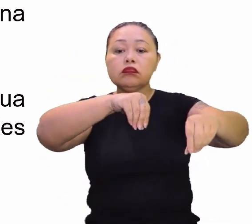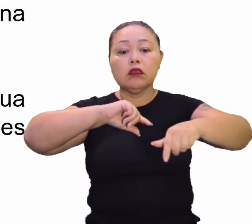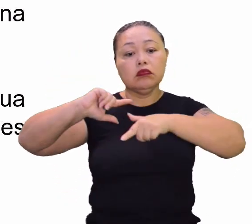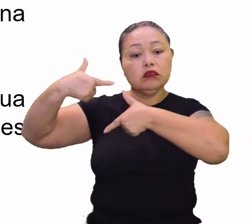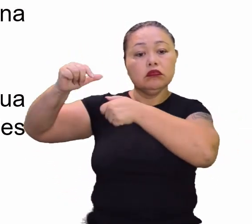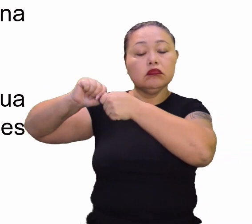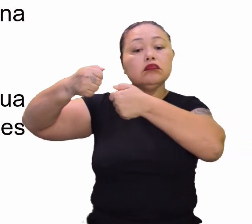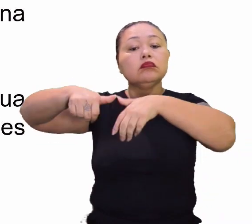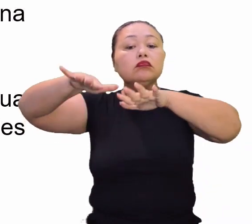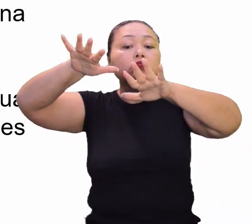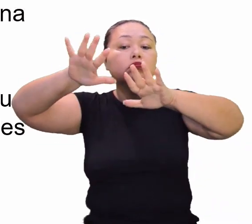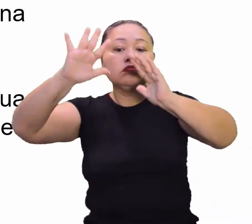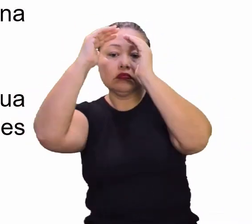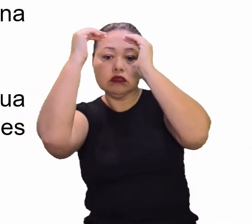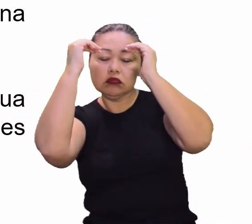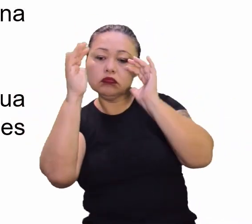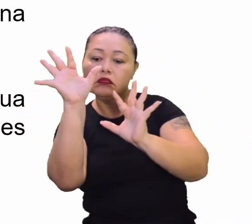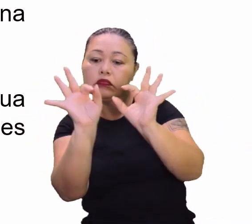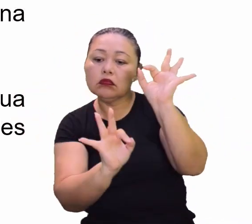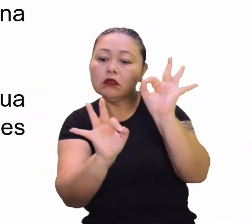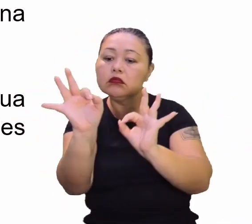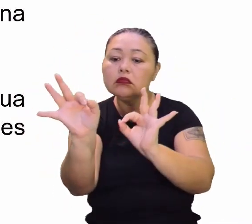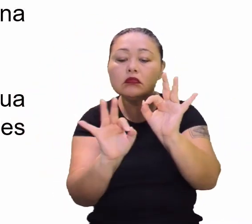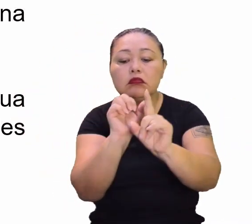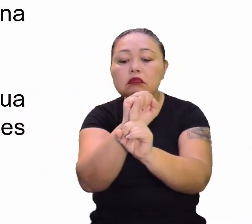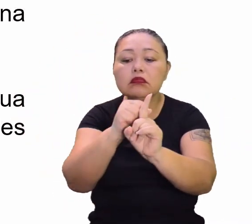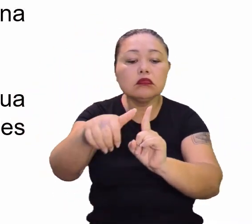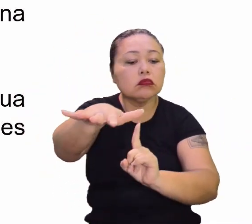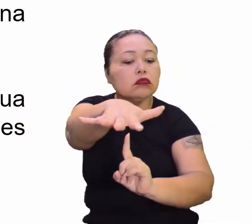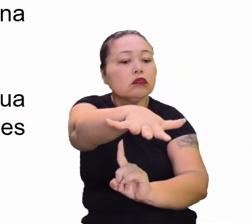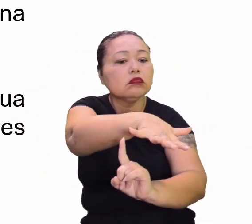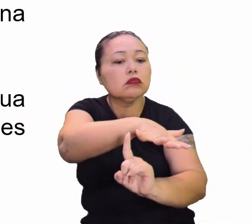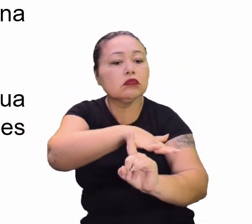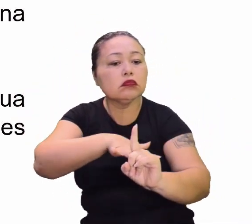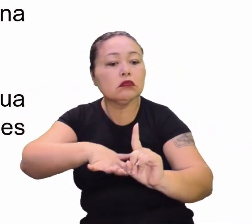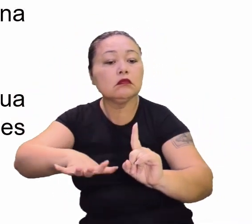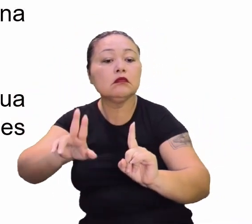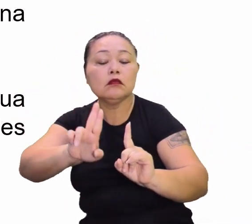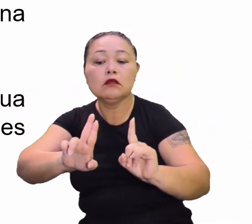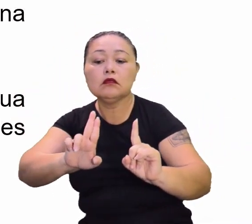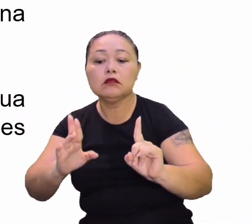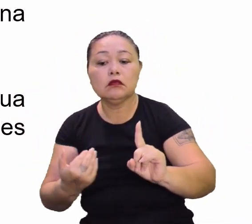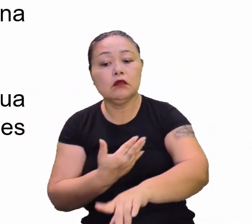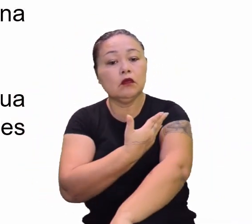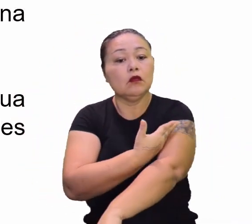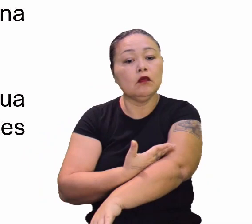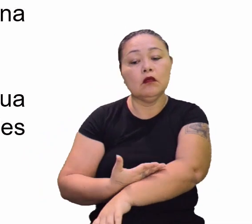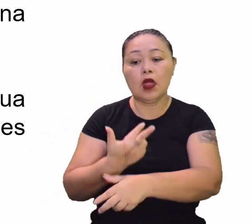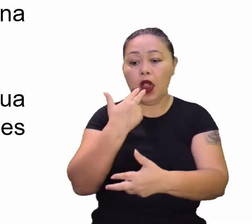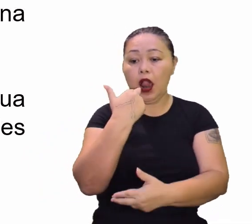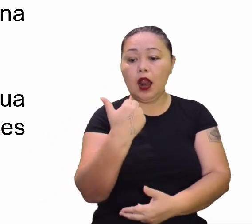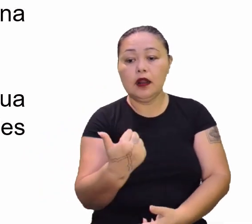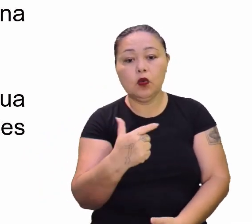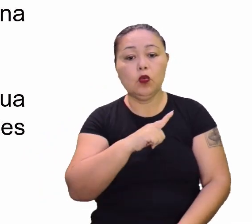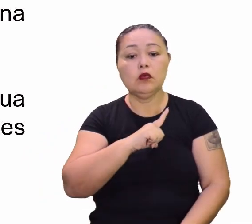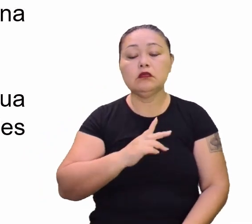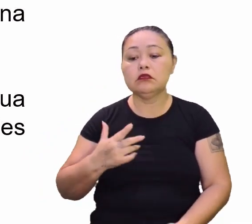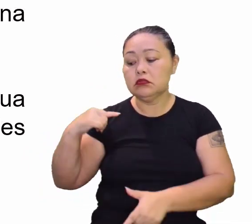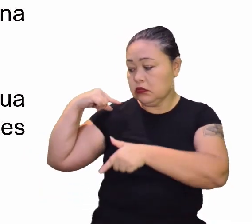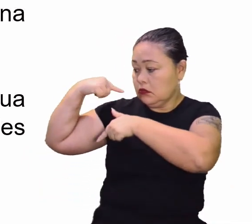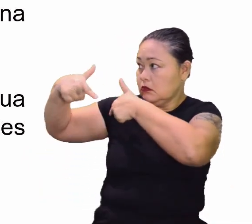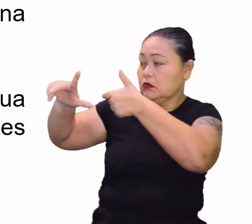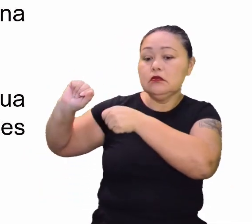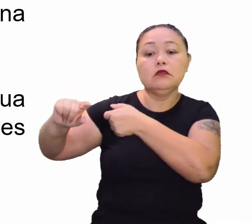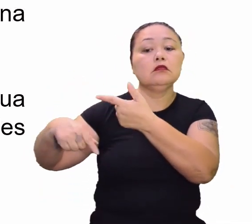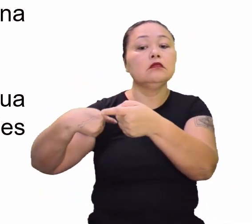tradicionalmente ocupam e no respeito à sua organização social, usos, costumes, línguas